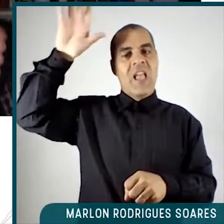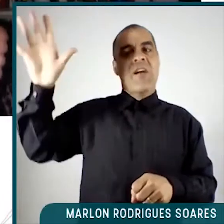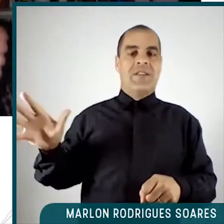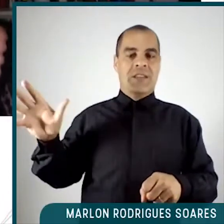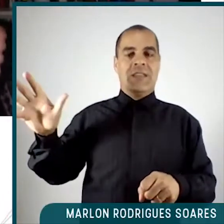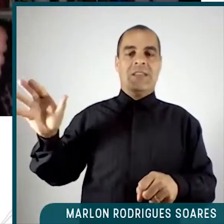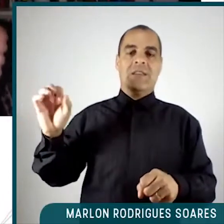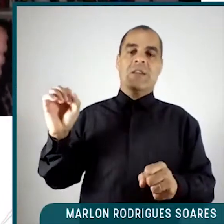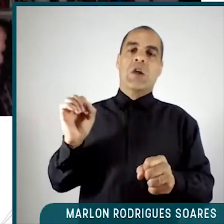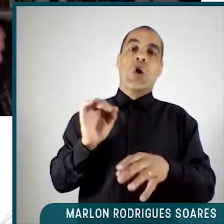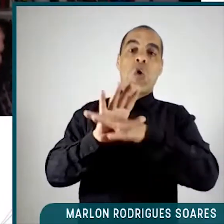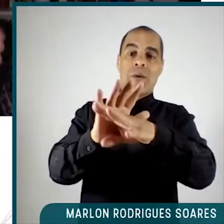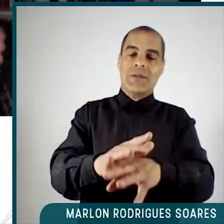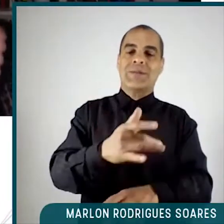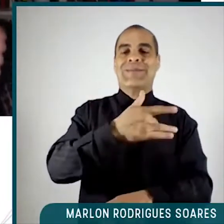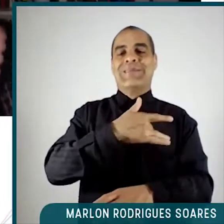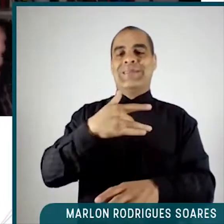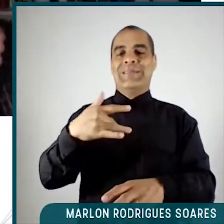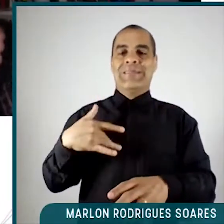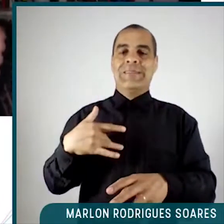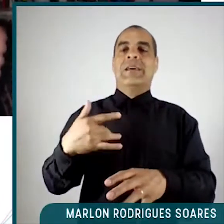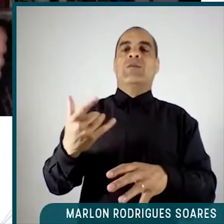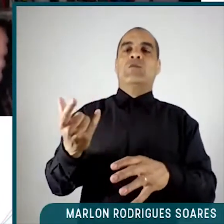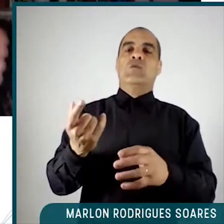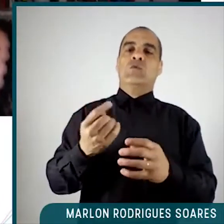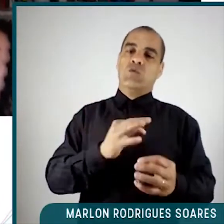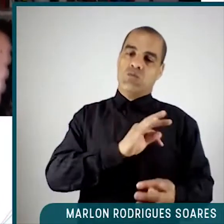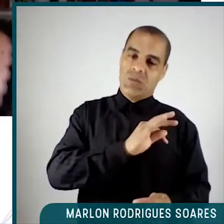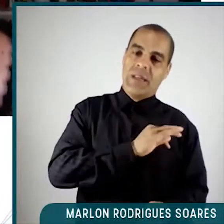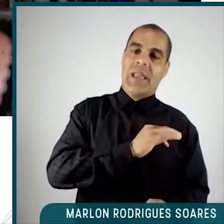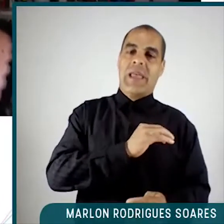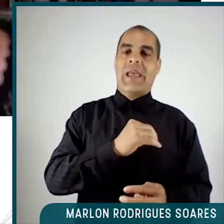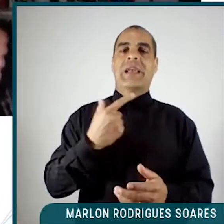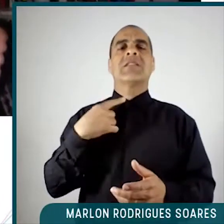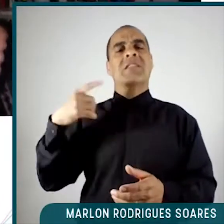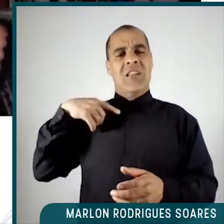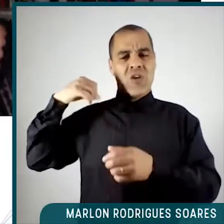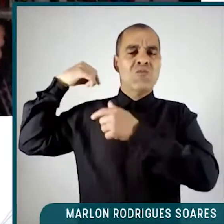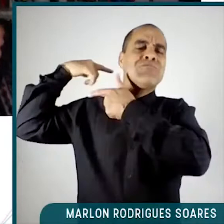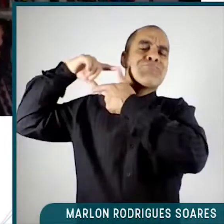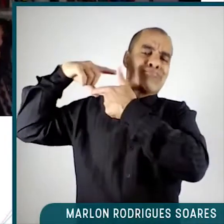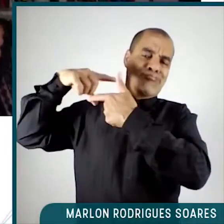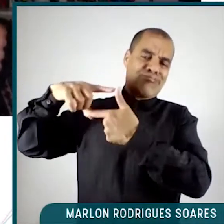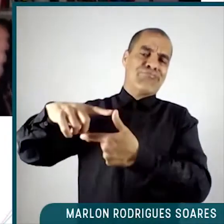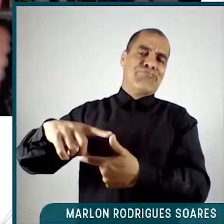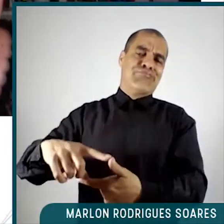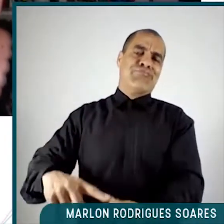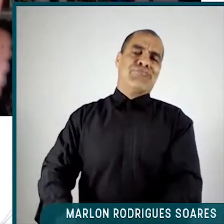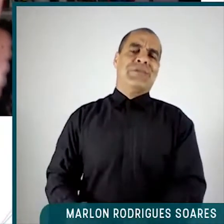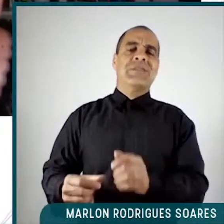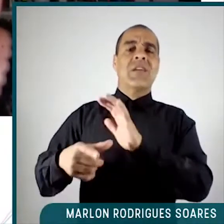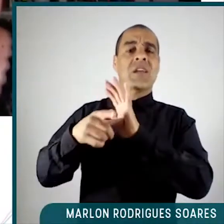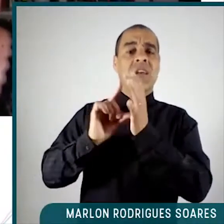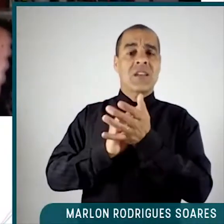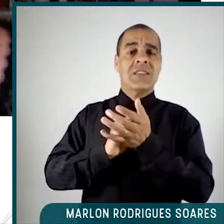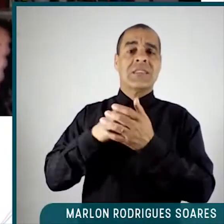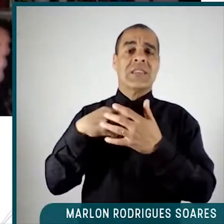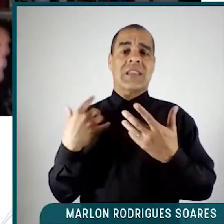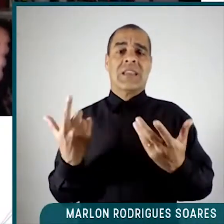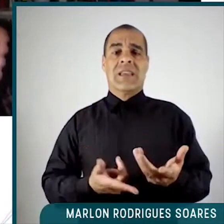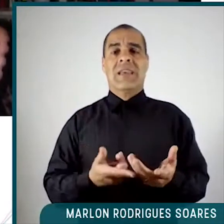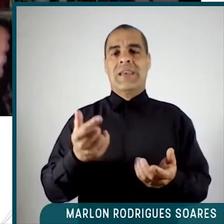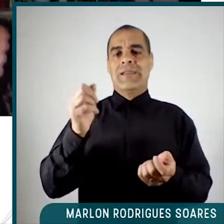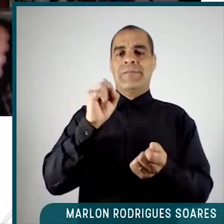A diplomacia em saúde do Brasil tem uma longa tradição que antecede, inclusive, o estabelecimento da Agência Brasileira